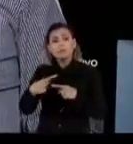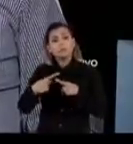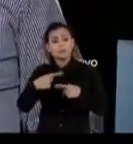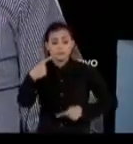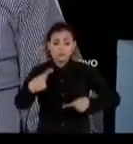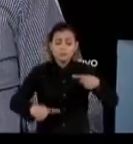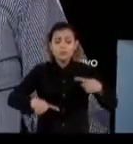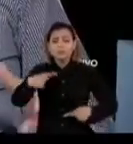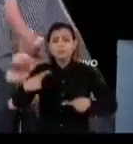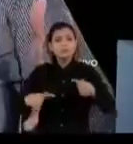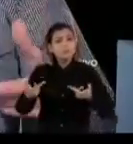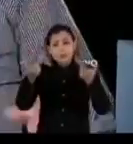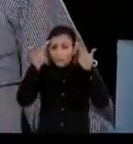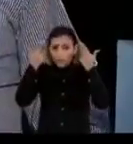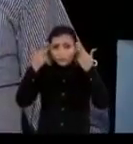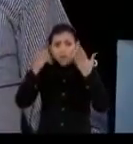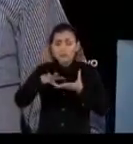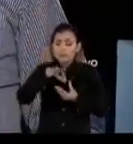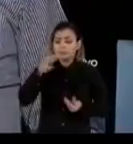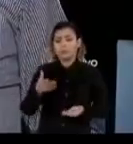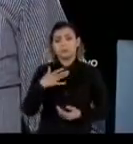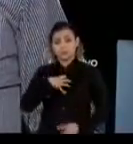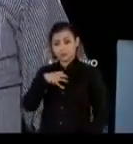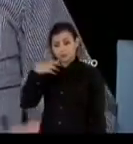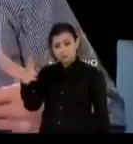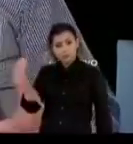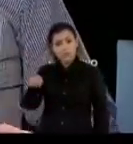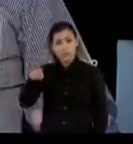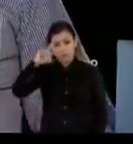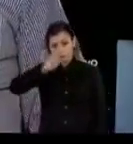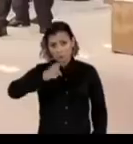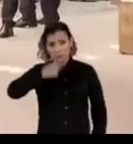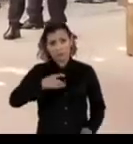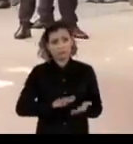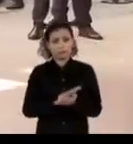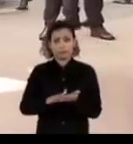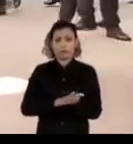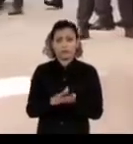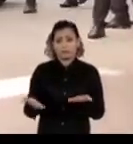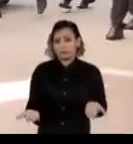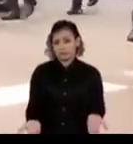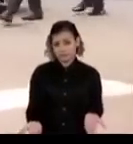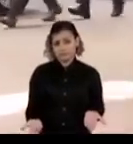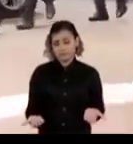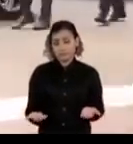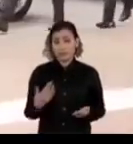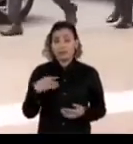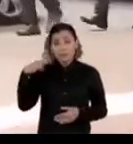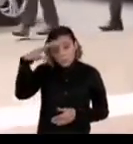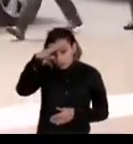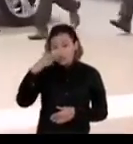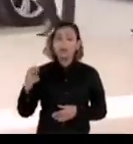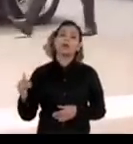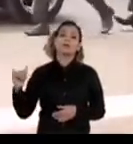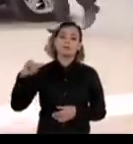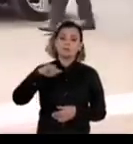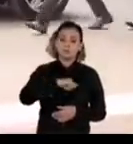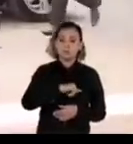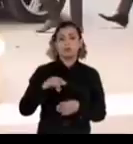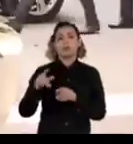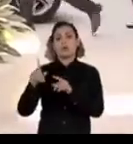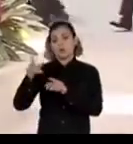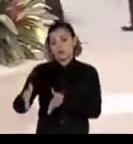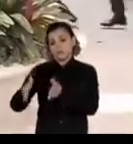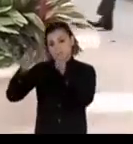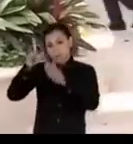discussão. E isso é natural, já que ele não tem poder sobre o parlamento. À tarde, Bolsonaro deixou o hospital Vila Nova